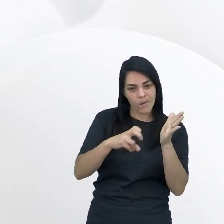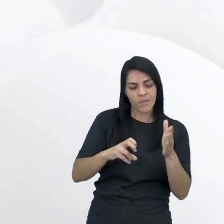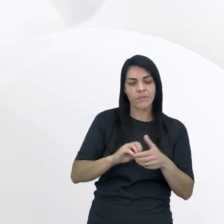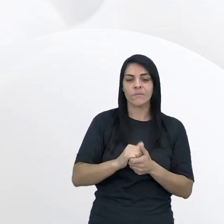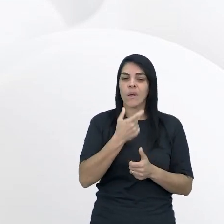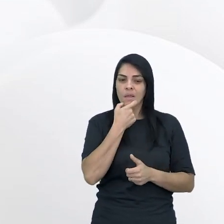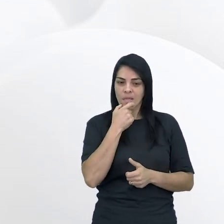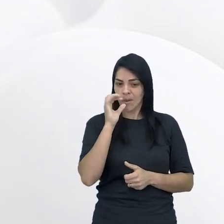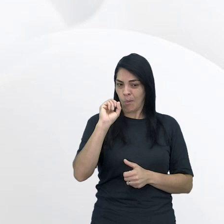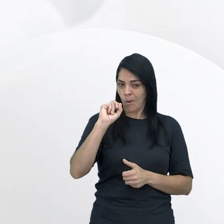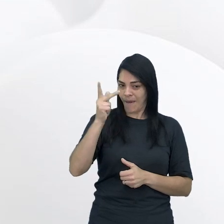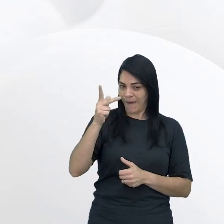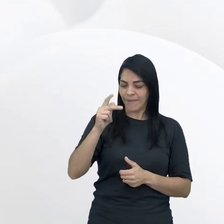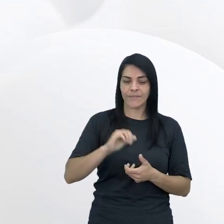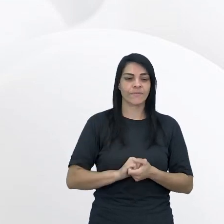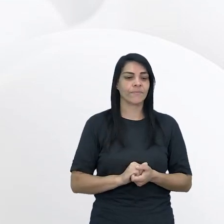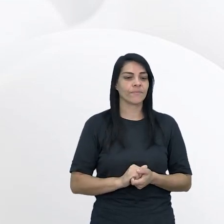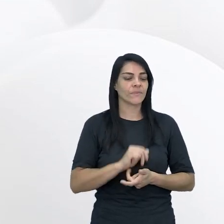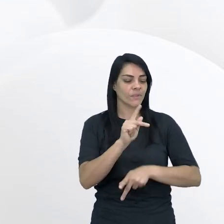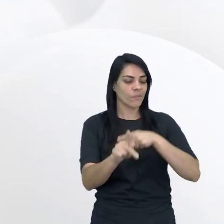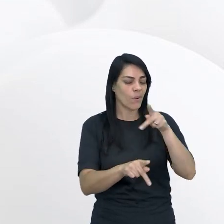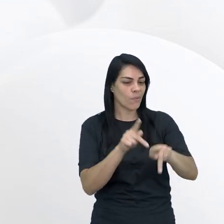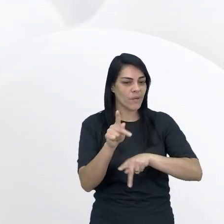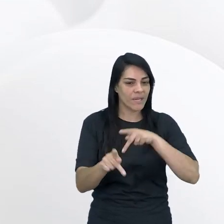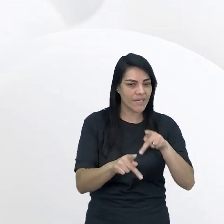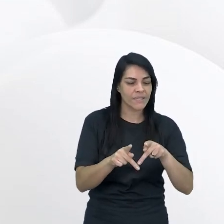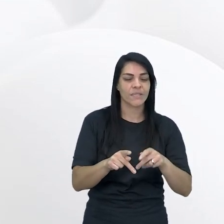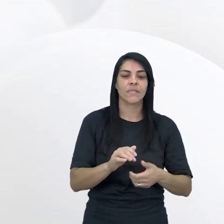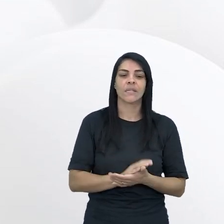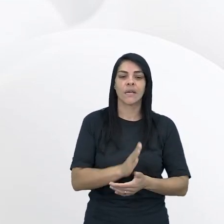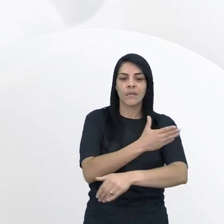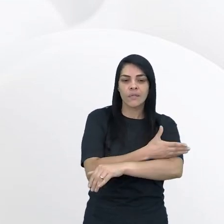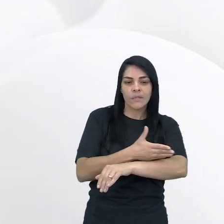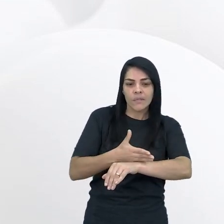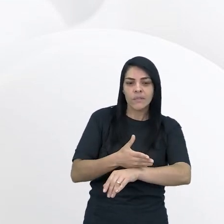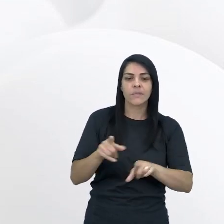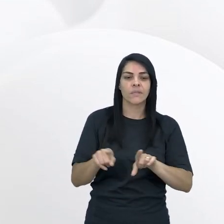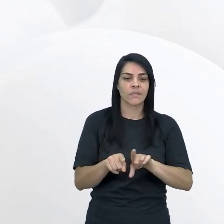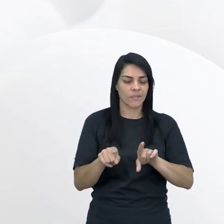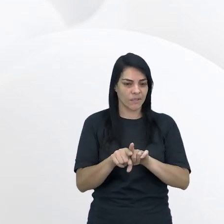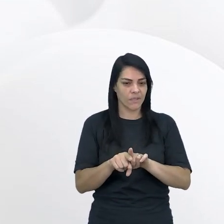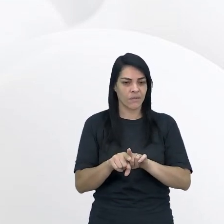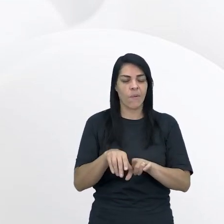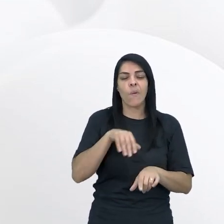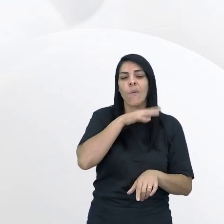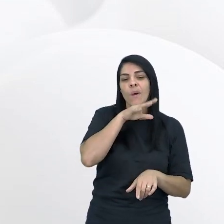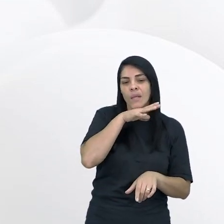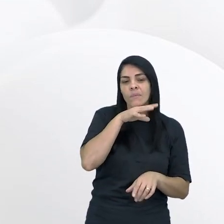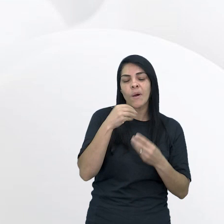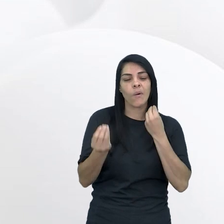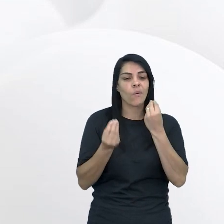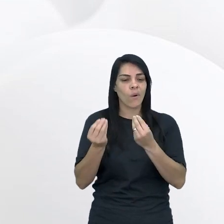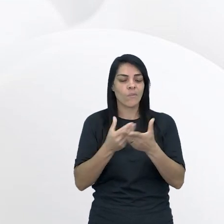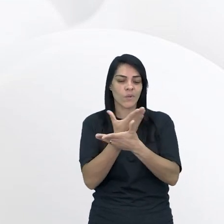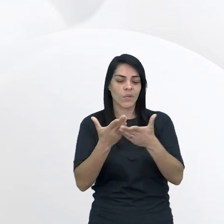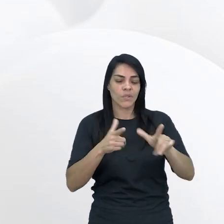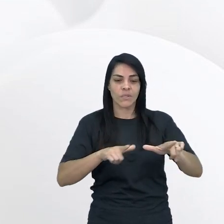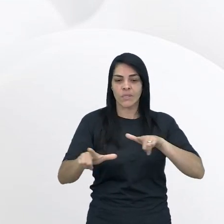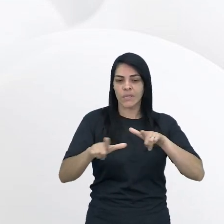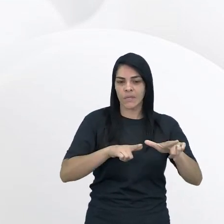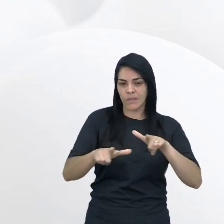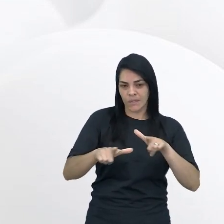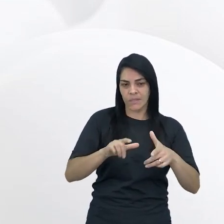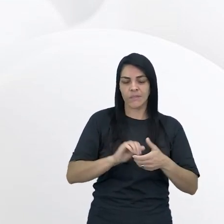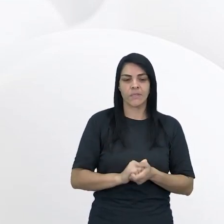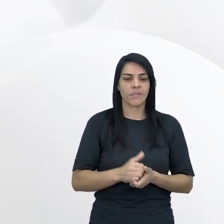em inglês, ok? População, o habitat e a classe animal. E aí a gente está trabalhando junto, gente,